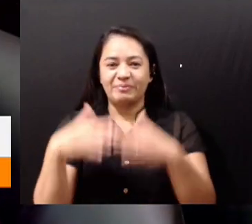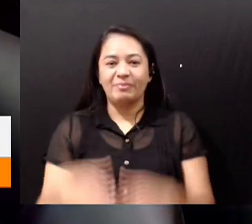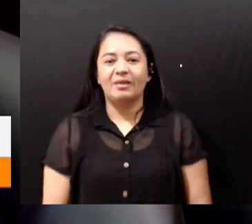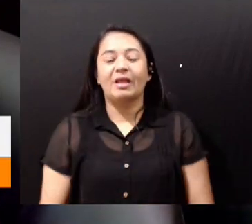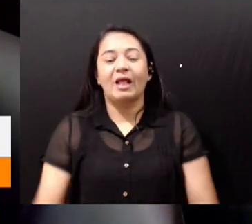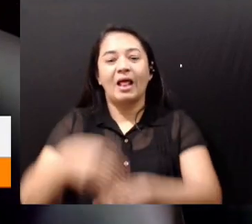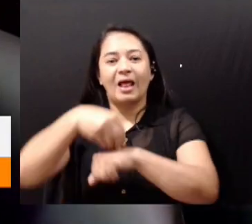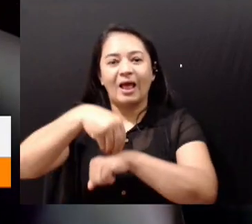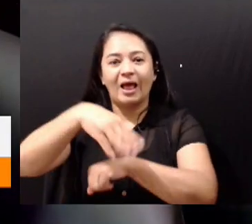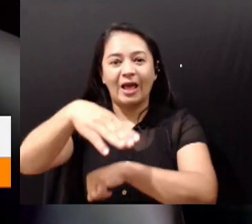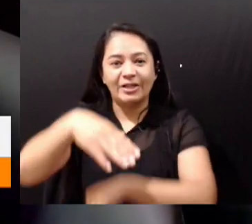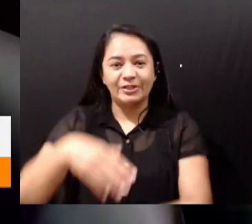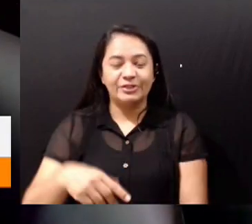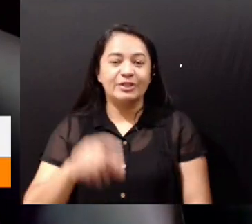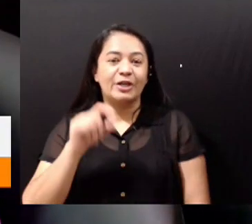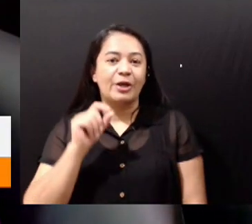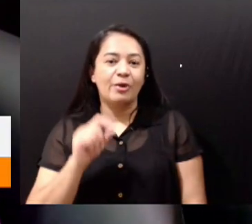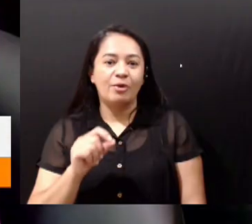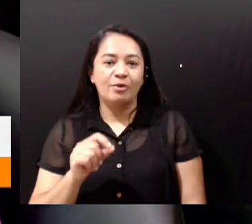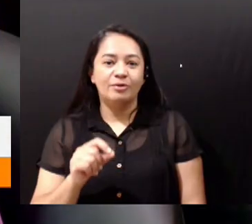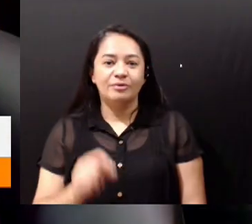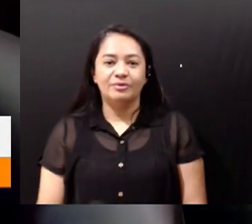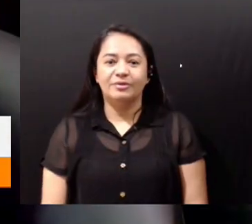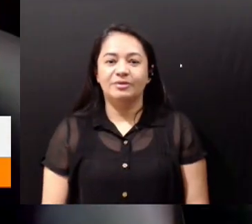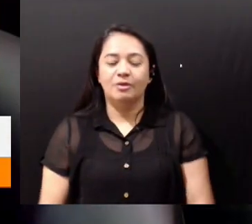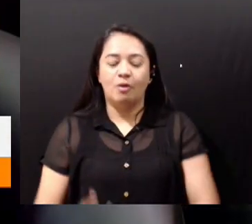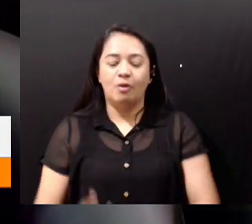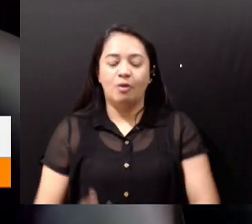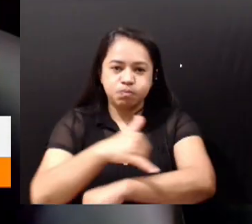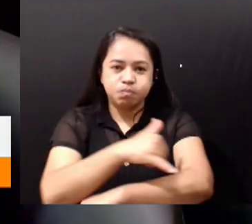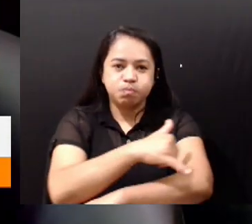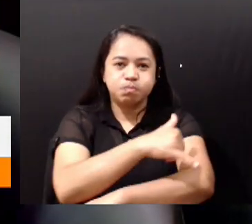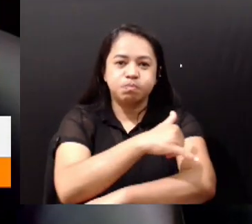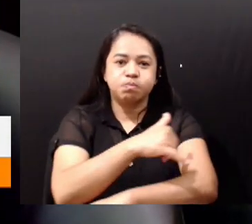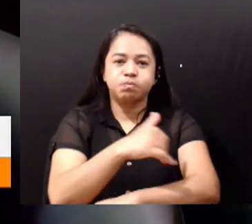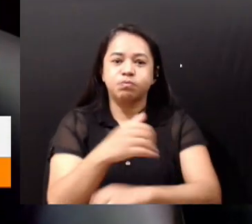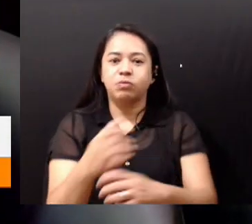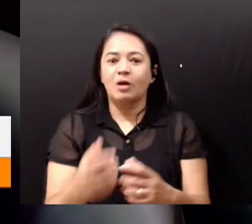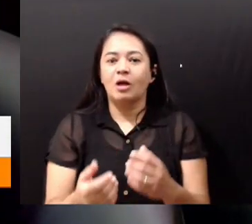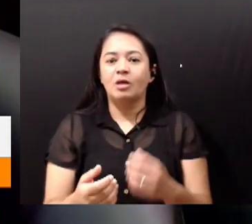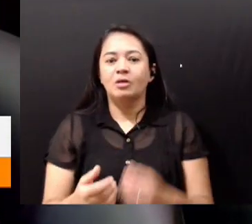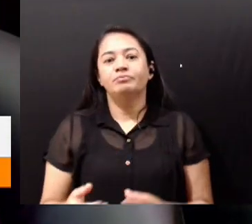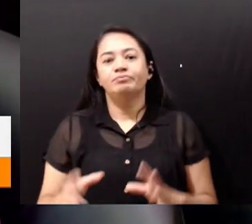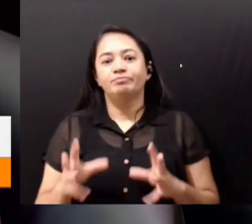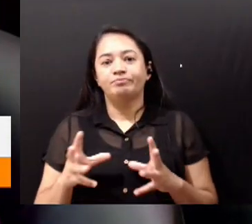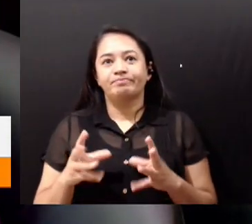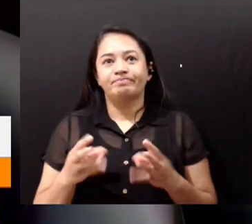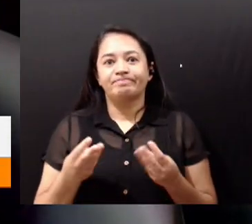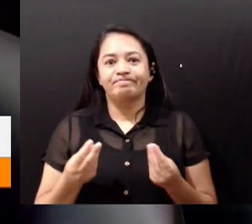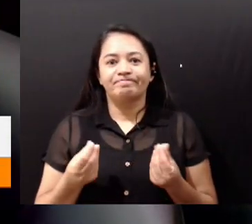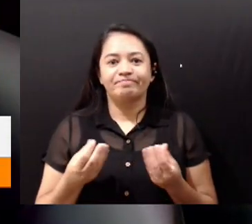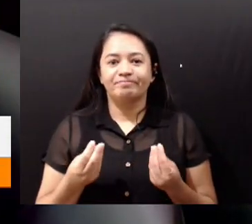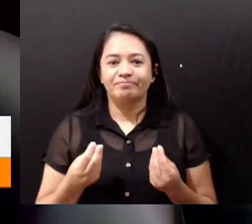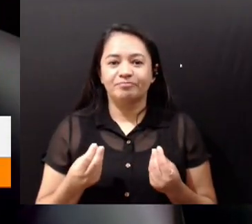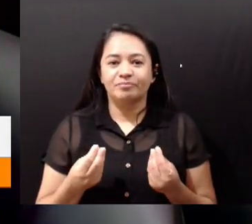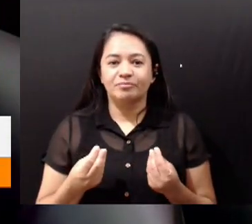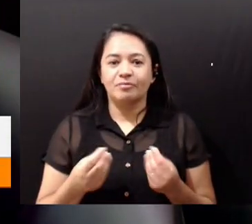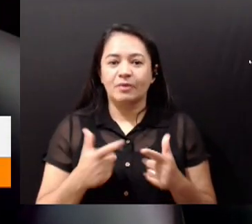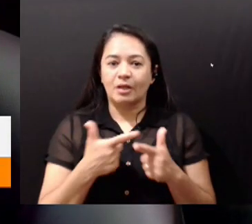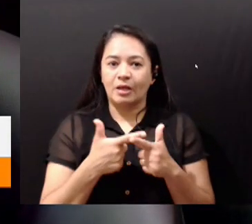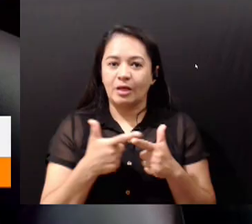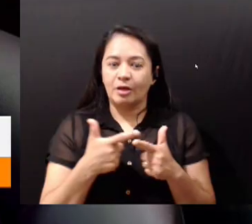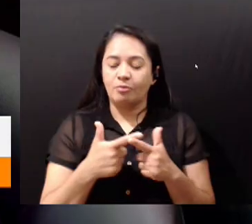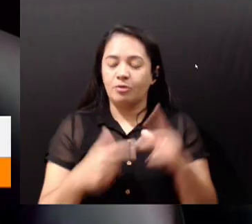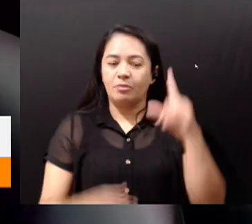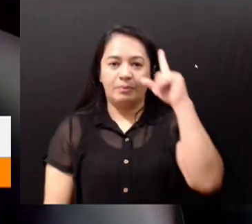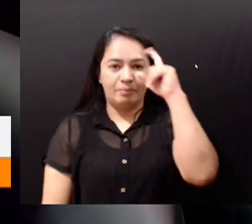é que o aumento de peso, sobrepeso, a obesidade é um problema complexo, é